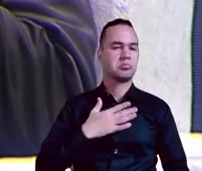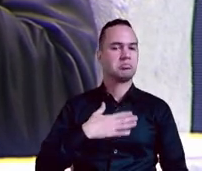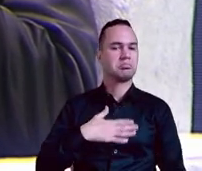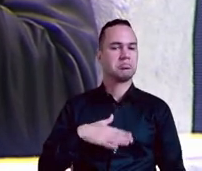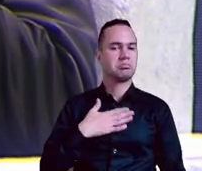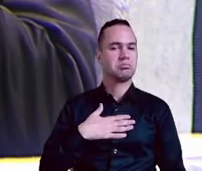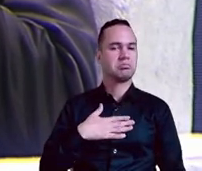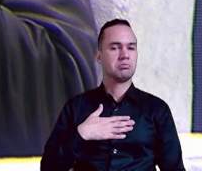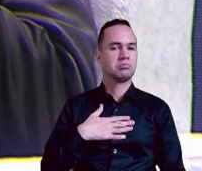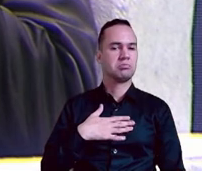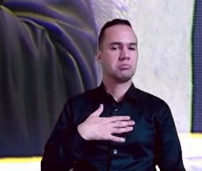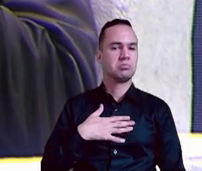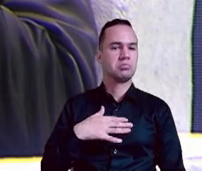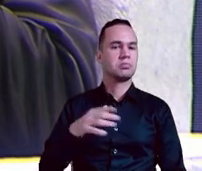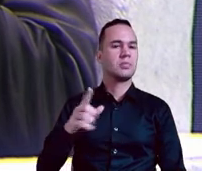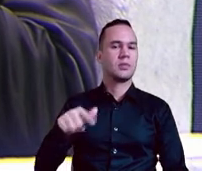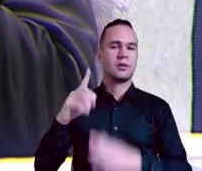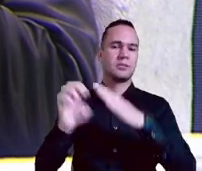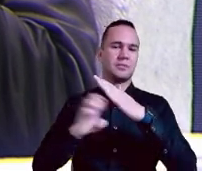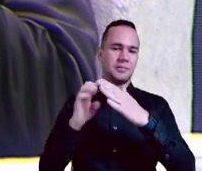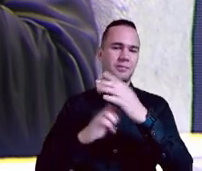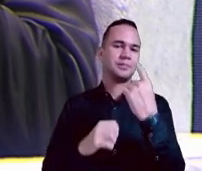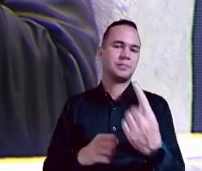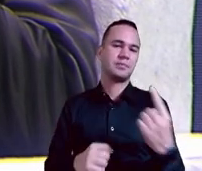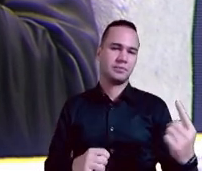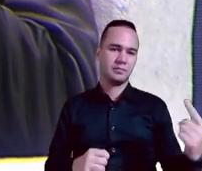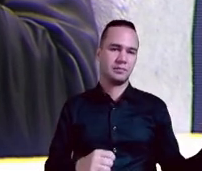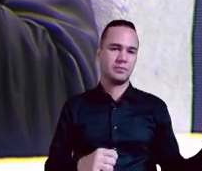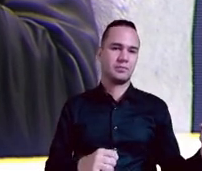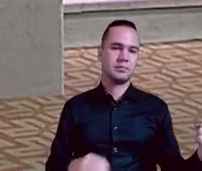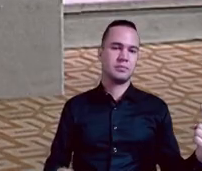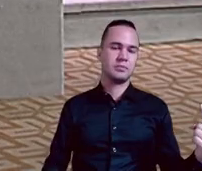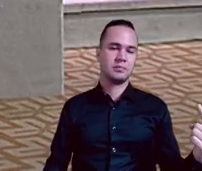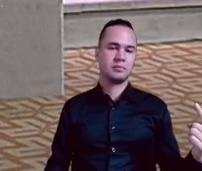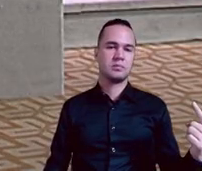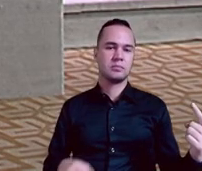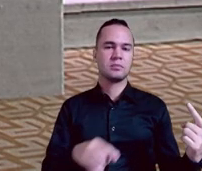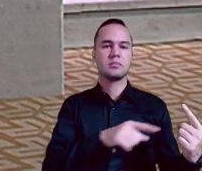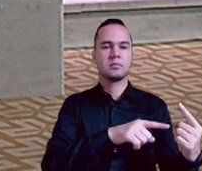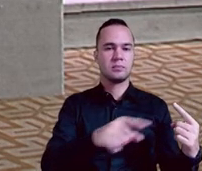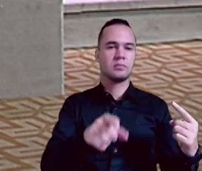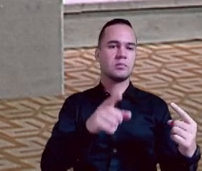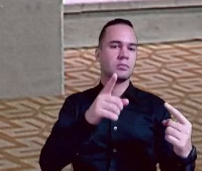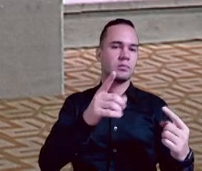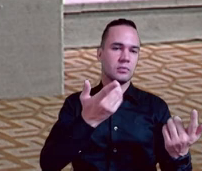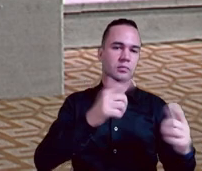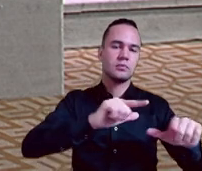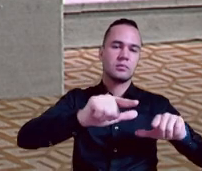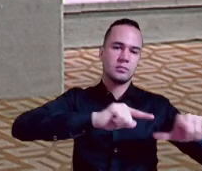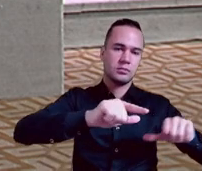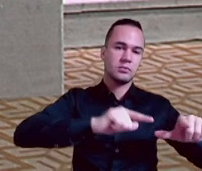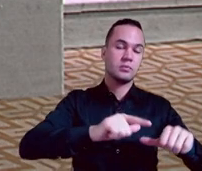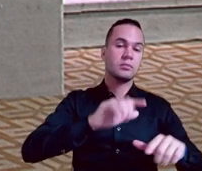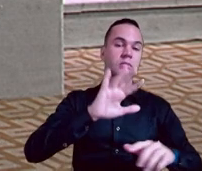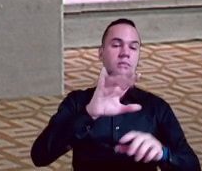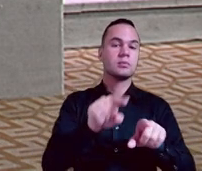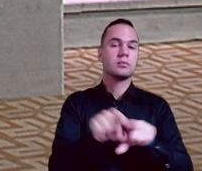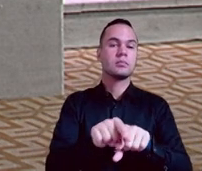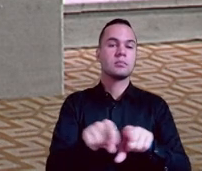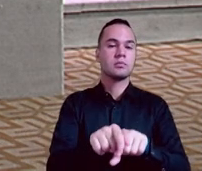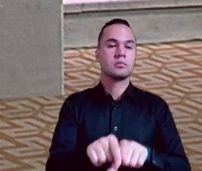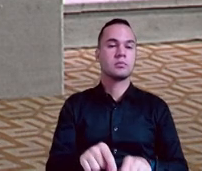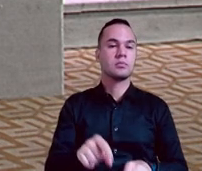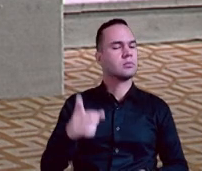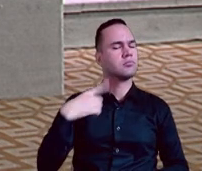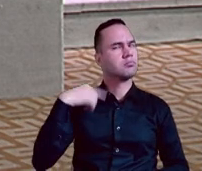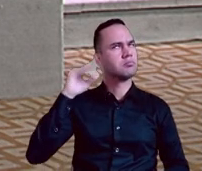fraldas para empreendedores que estão ainda nas suas empreitadas mas traz ainda eu fico me perguntando